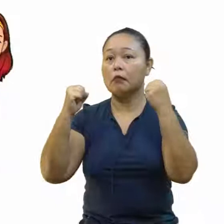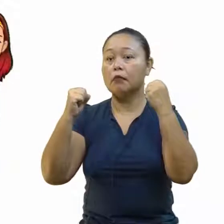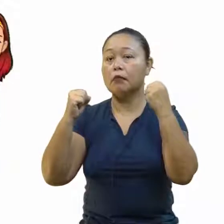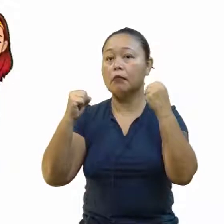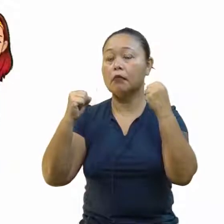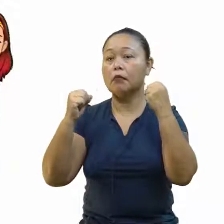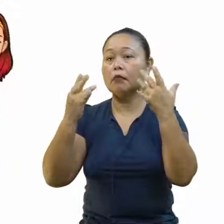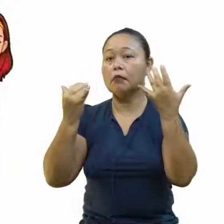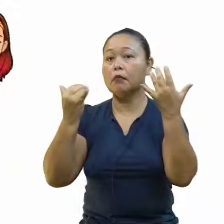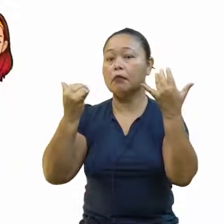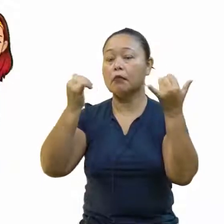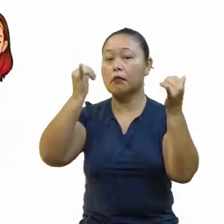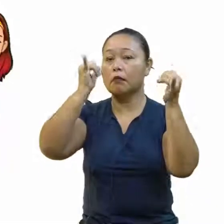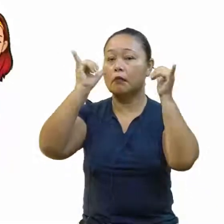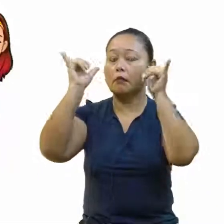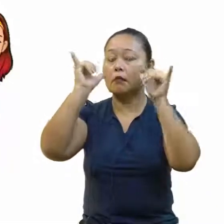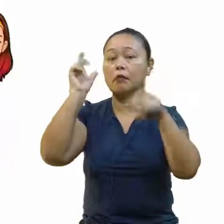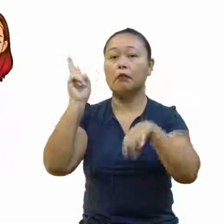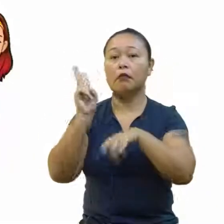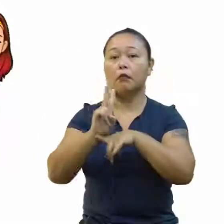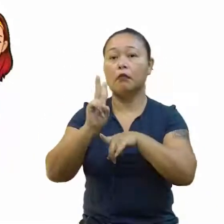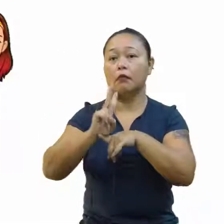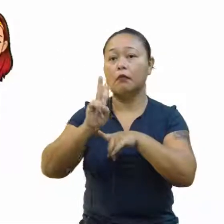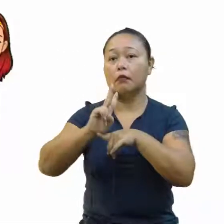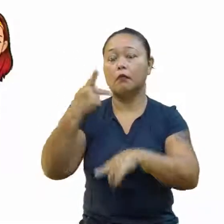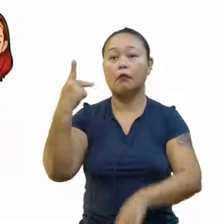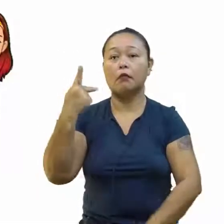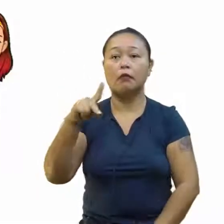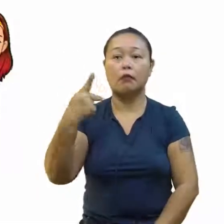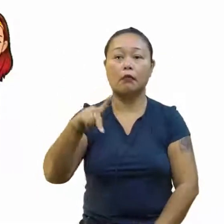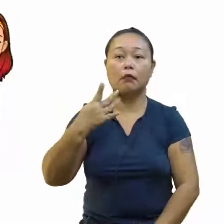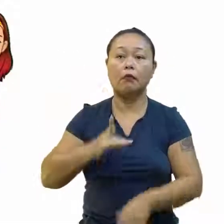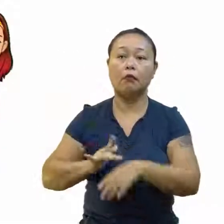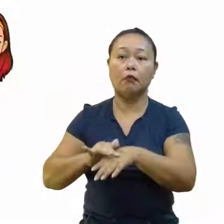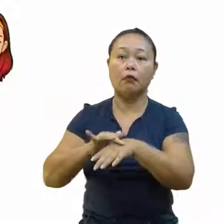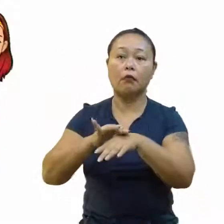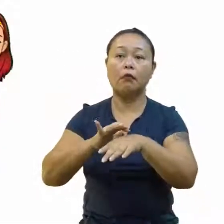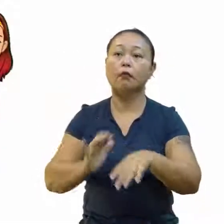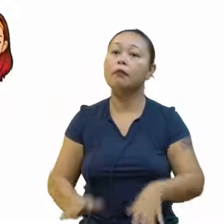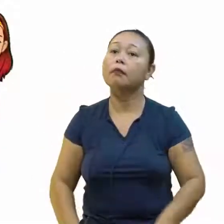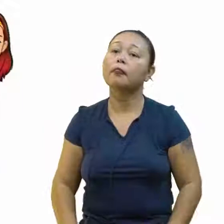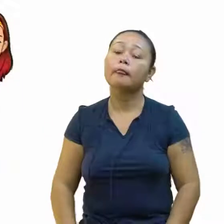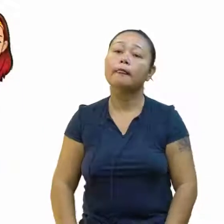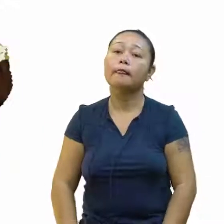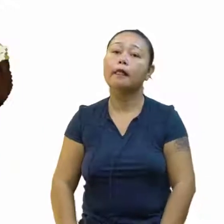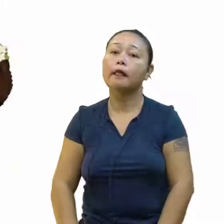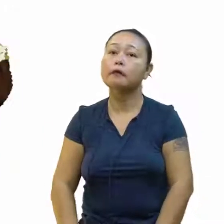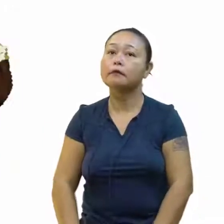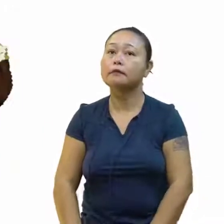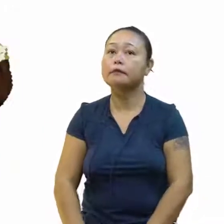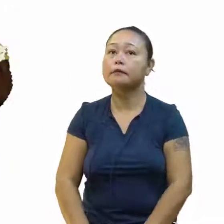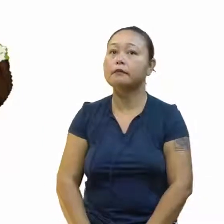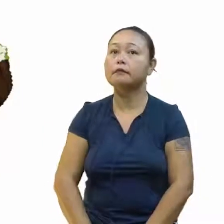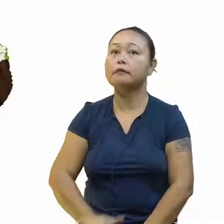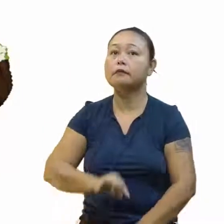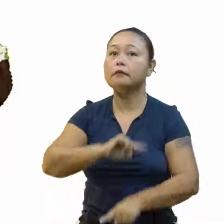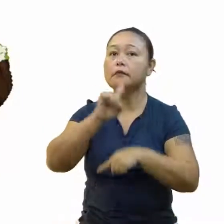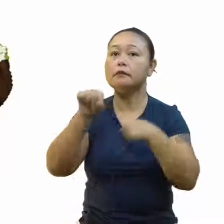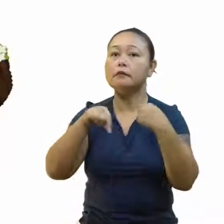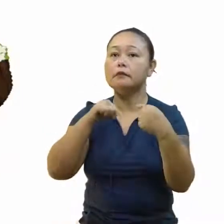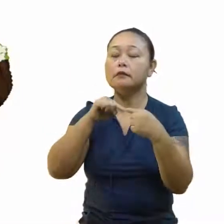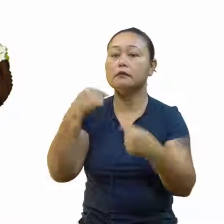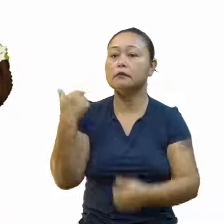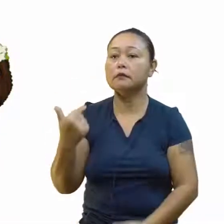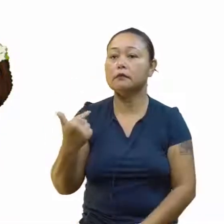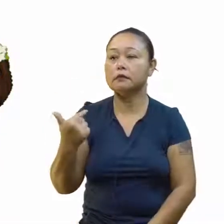física na prevenção ou tratamento das patologias. Vamos seguir. Na habilidade